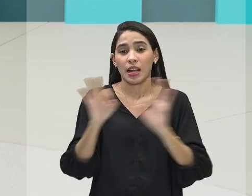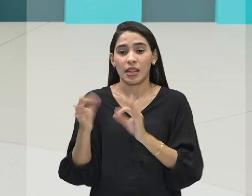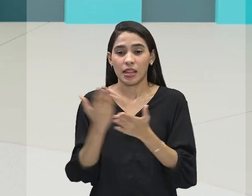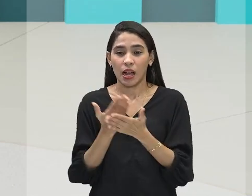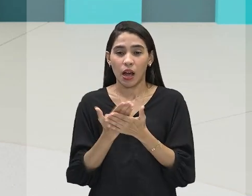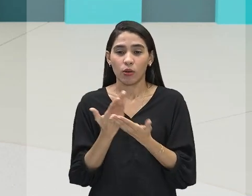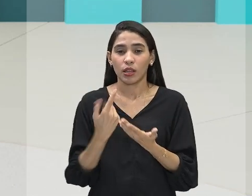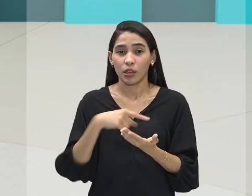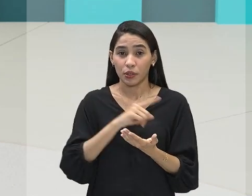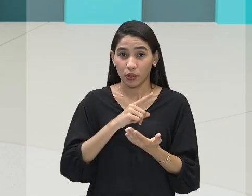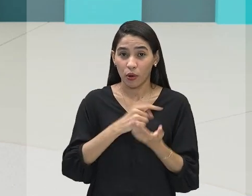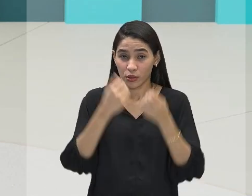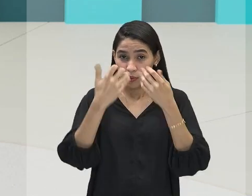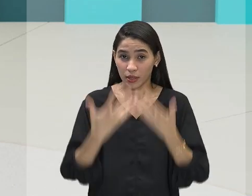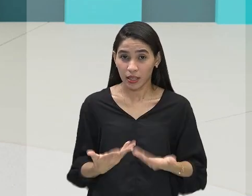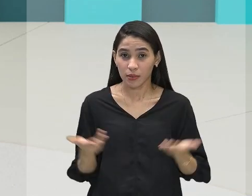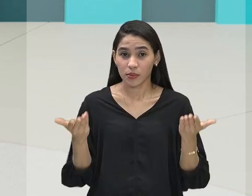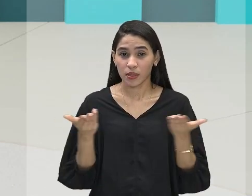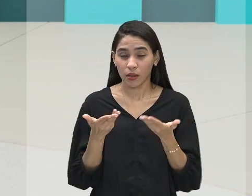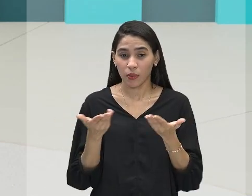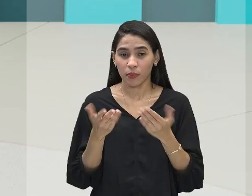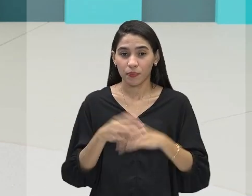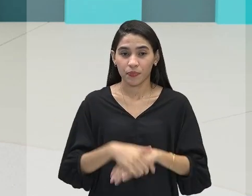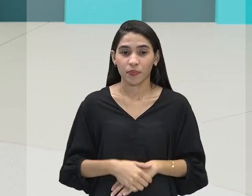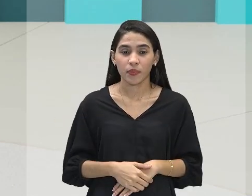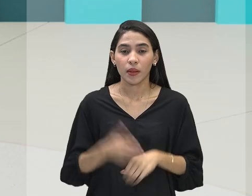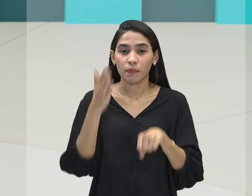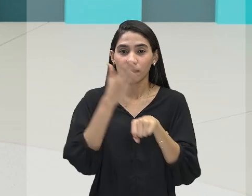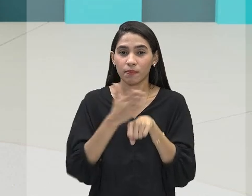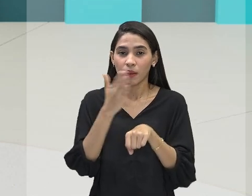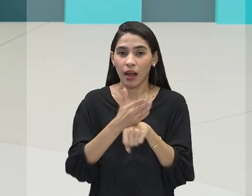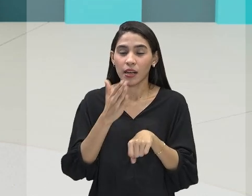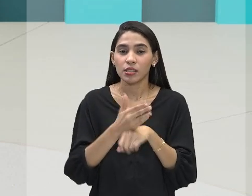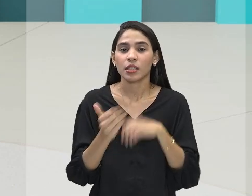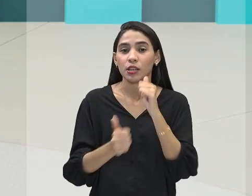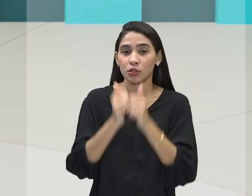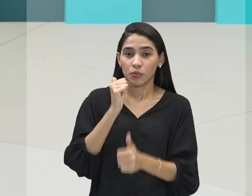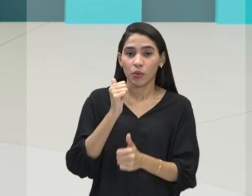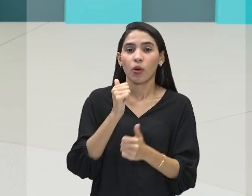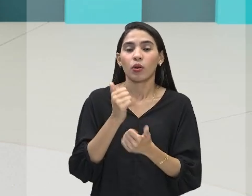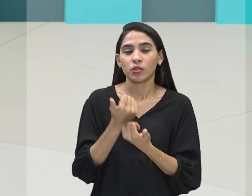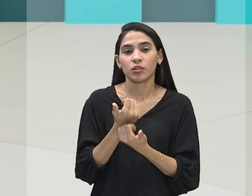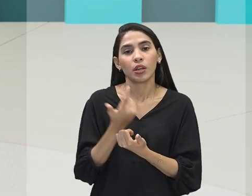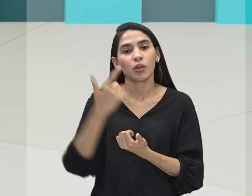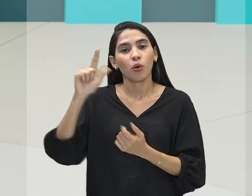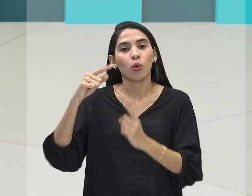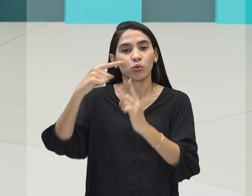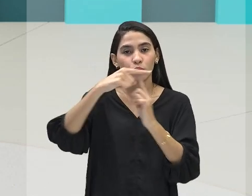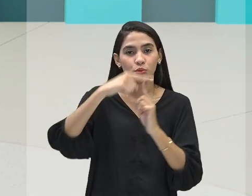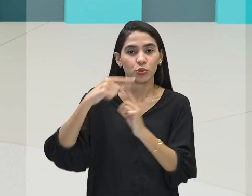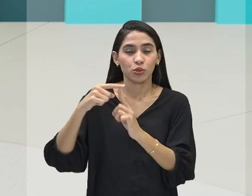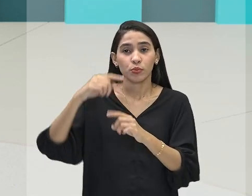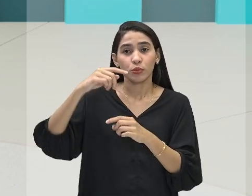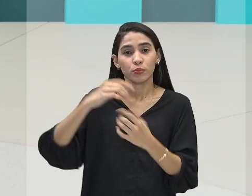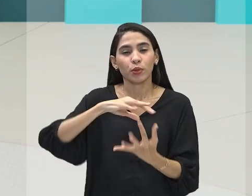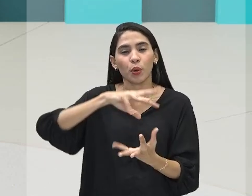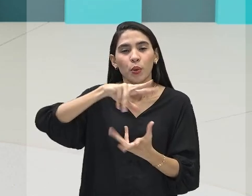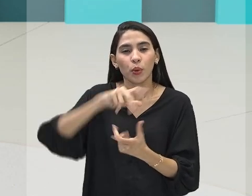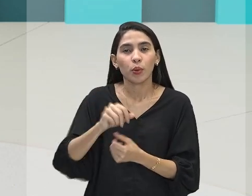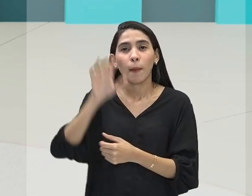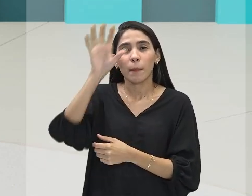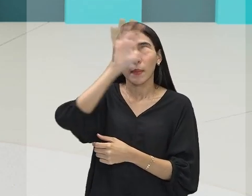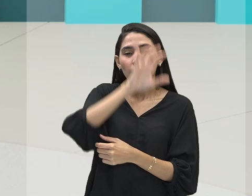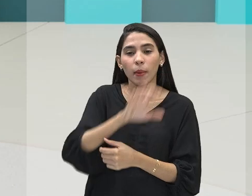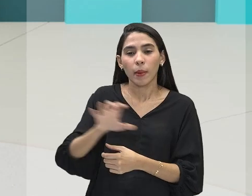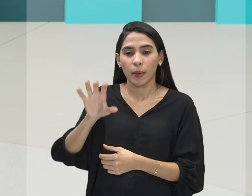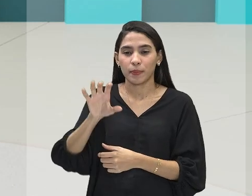nós iríamos tratar sobre as práticas de esportes praticadas em outros lugares do mundo, difundidas aí pelas mídias,